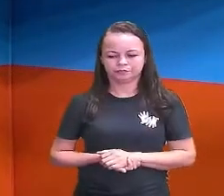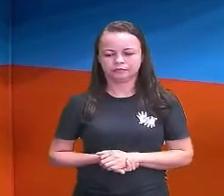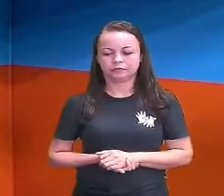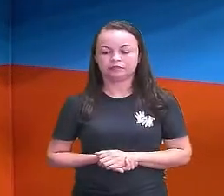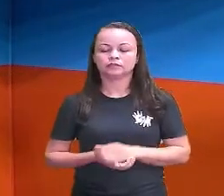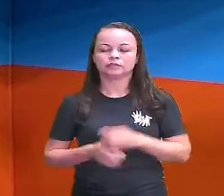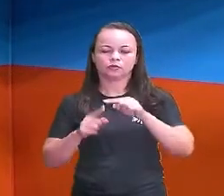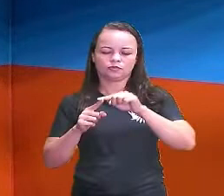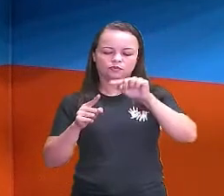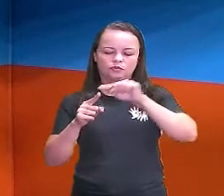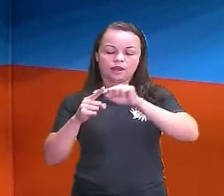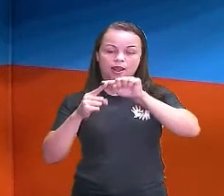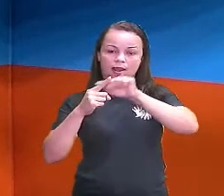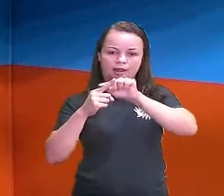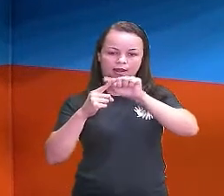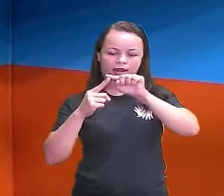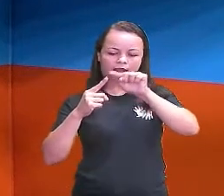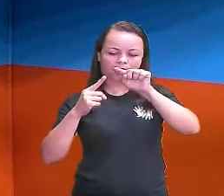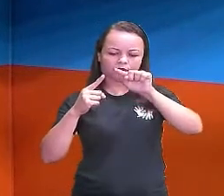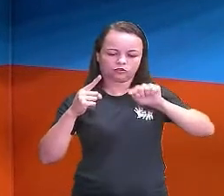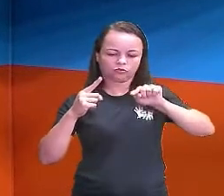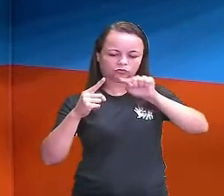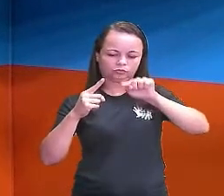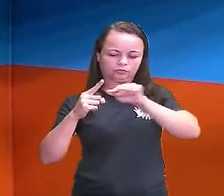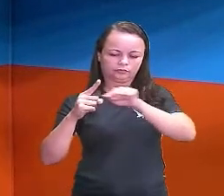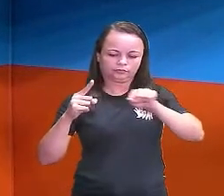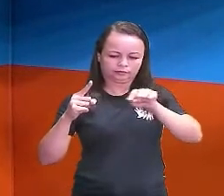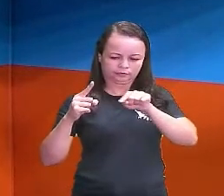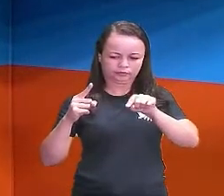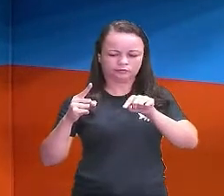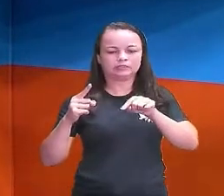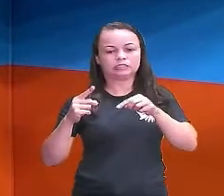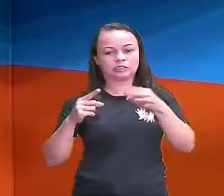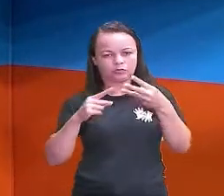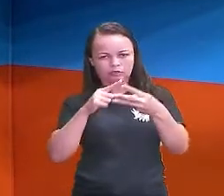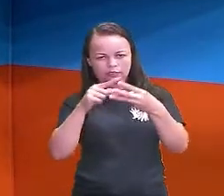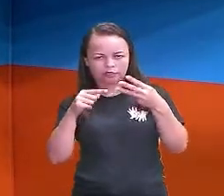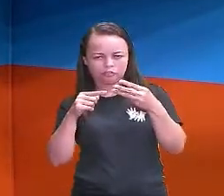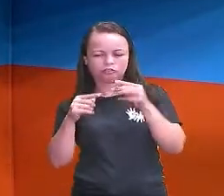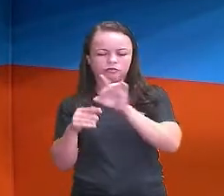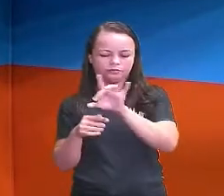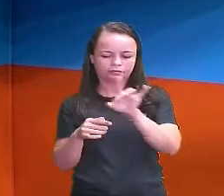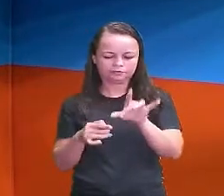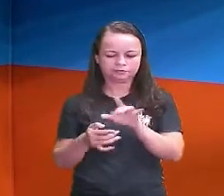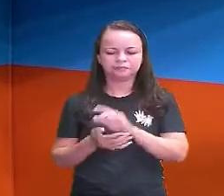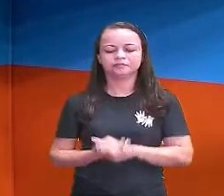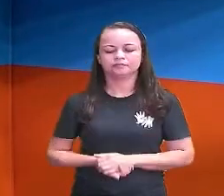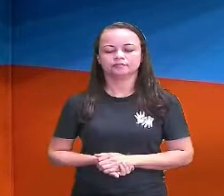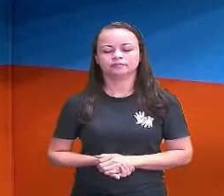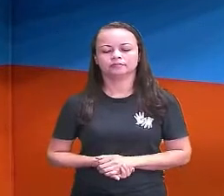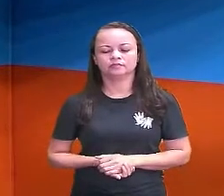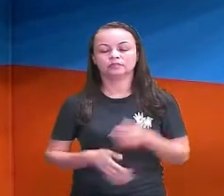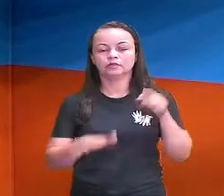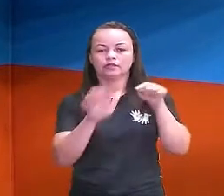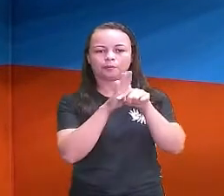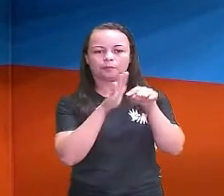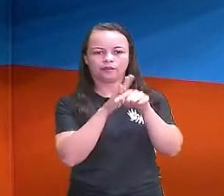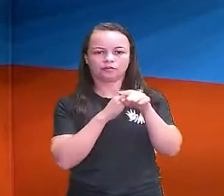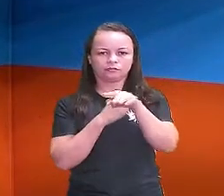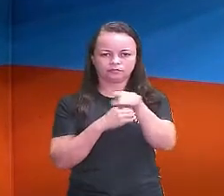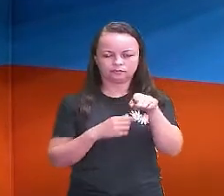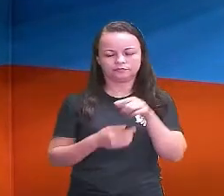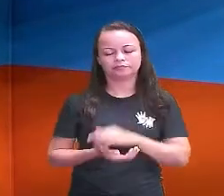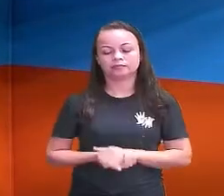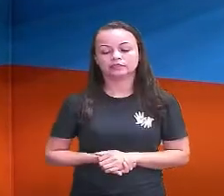tenho lado, lado, lado, vértice, vértice, vértice, tá certo? E aí, eu trouxe as perguntinhas.